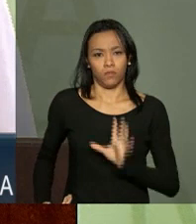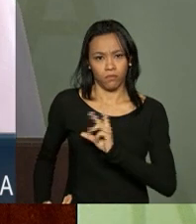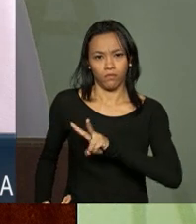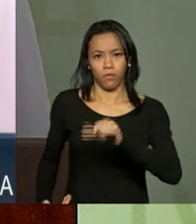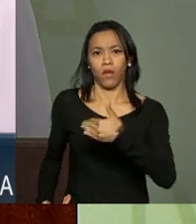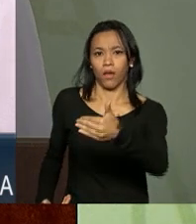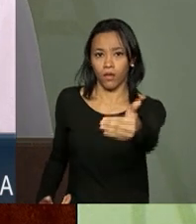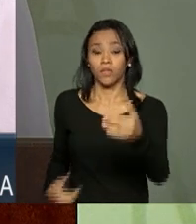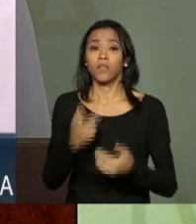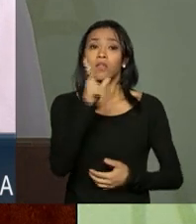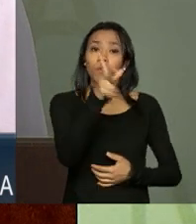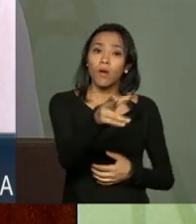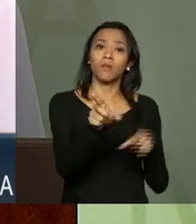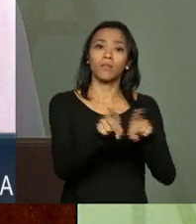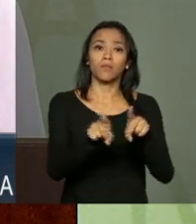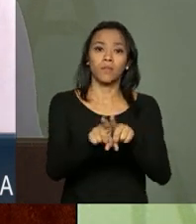de forma diferenciada